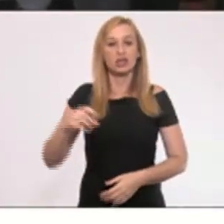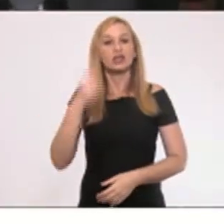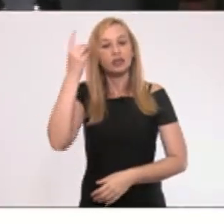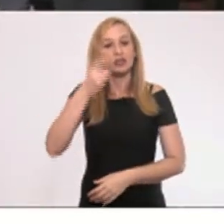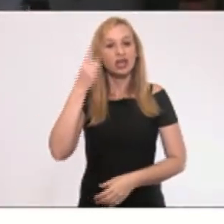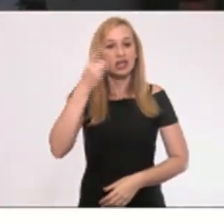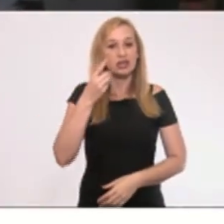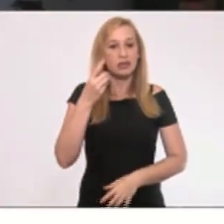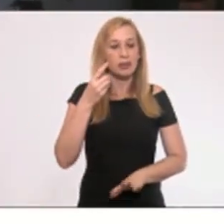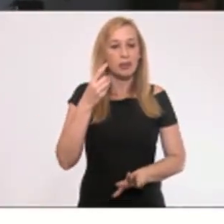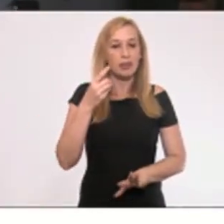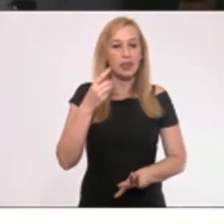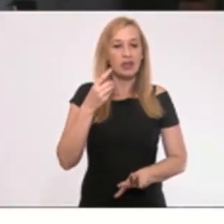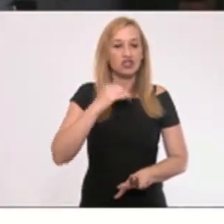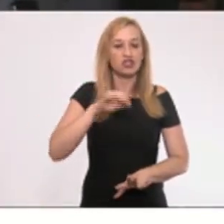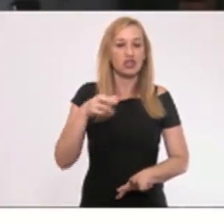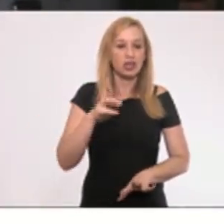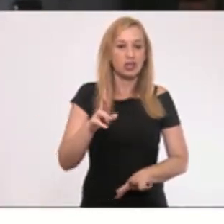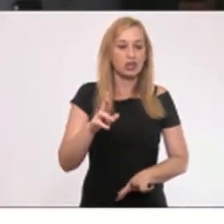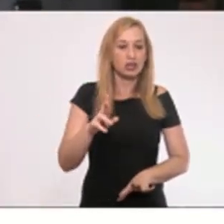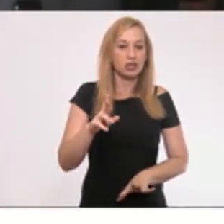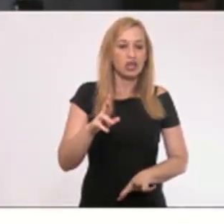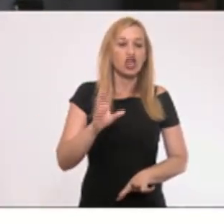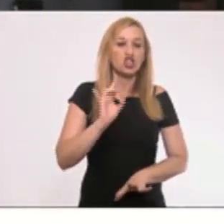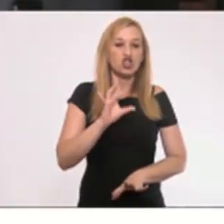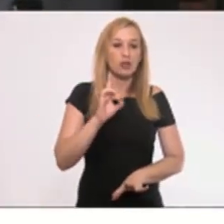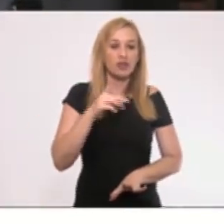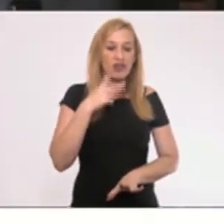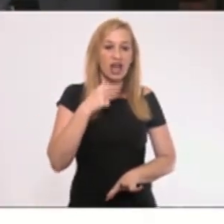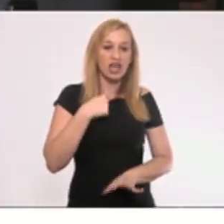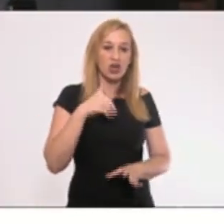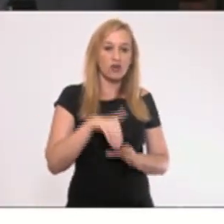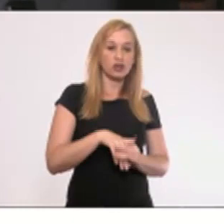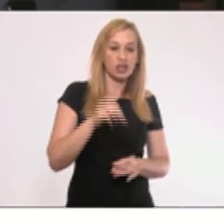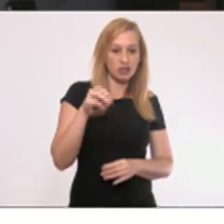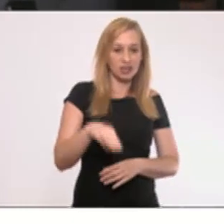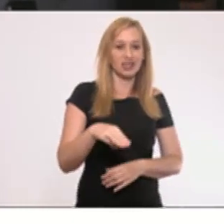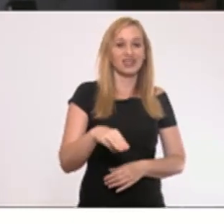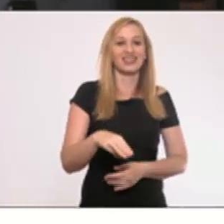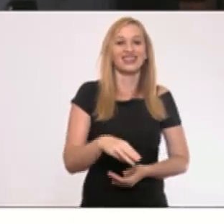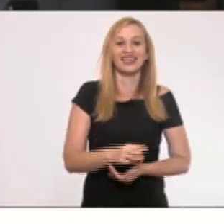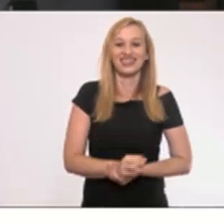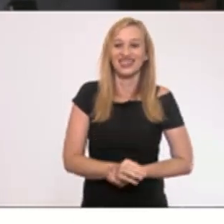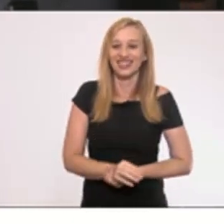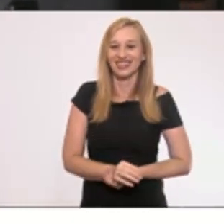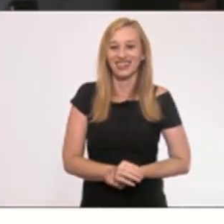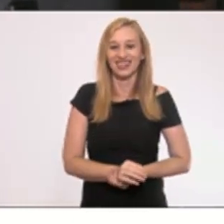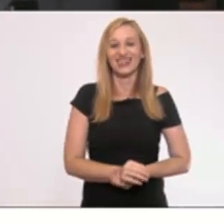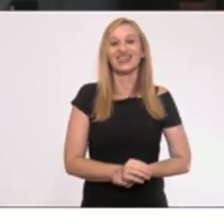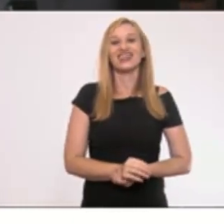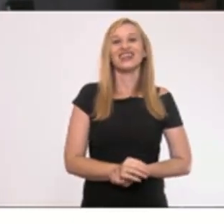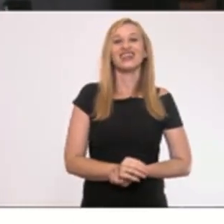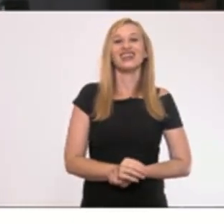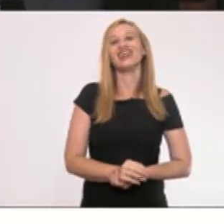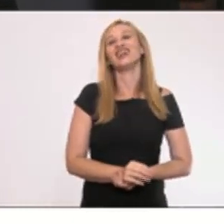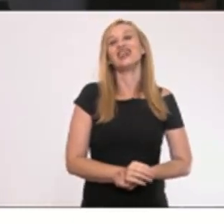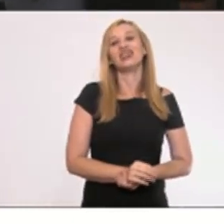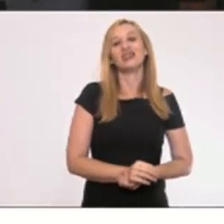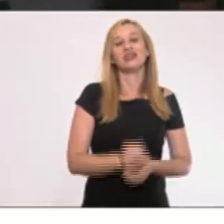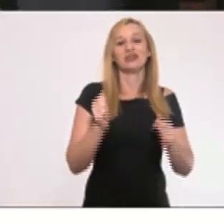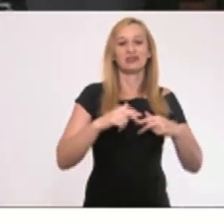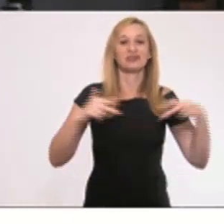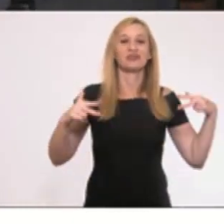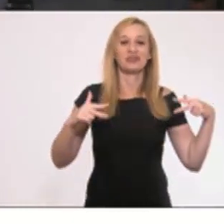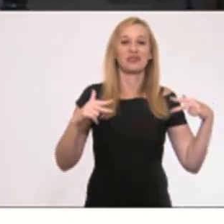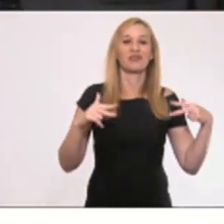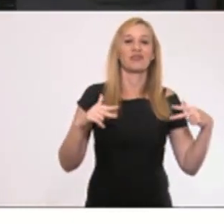José Jair Bittencourt. É só para registrar que eu votei favorável. Que bom. Que requer a sessão do plenário Barbosa Lima Sobrinho